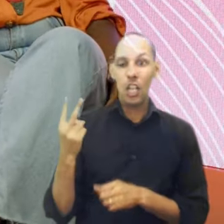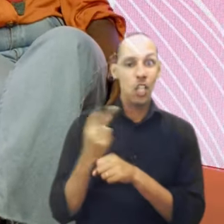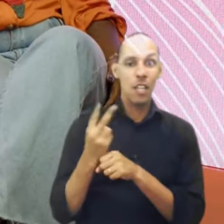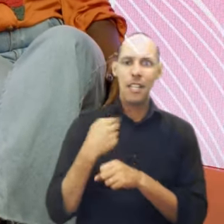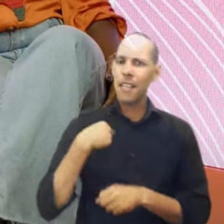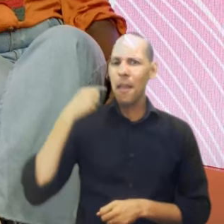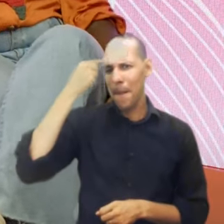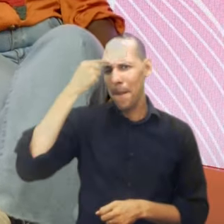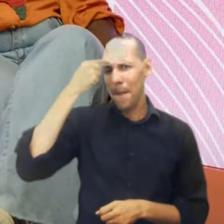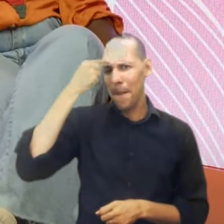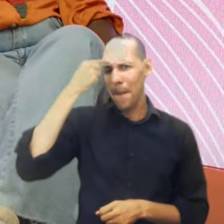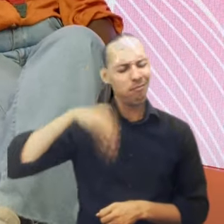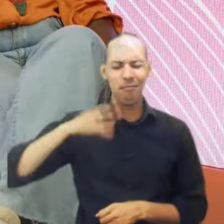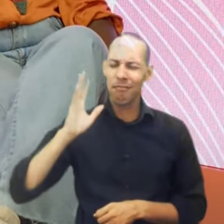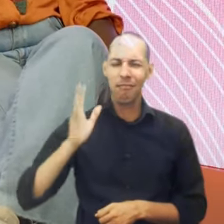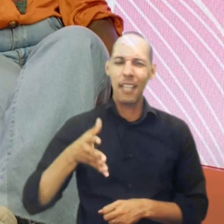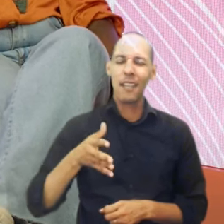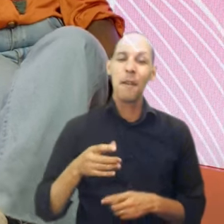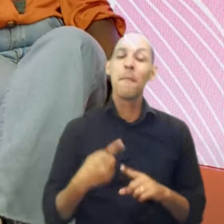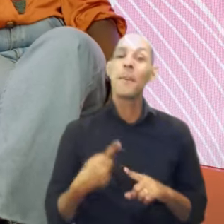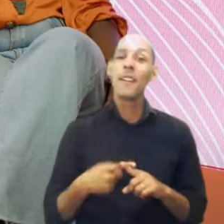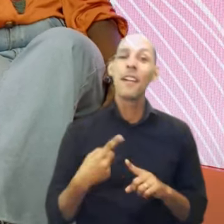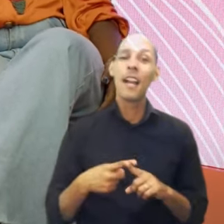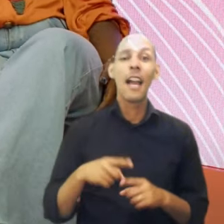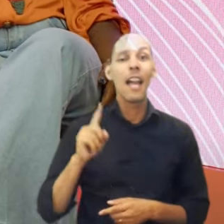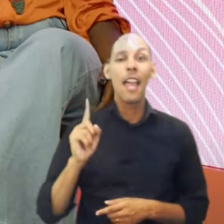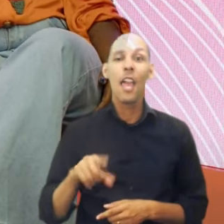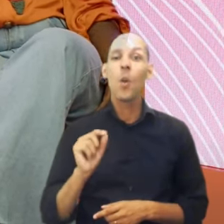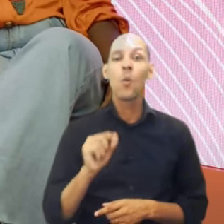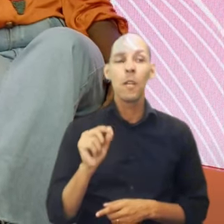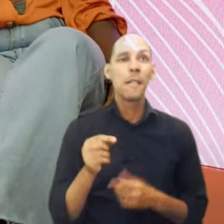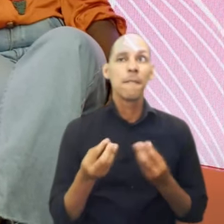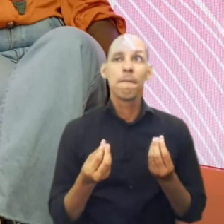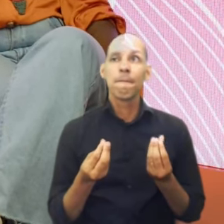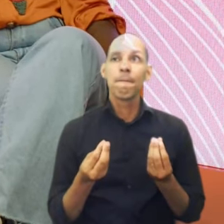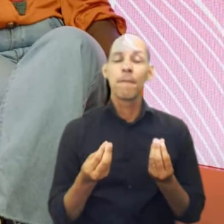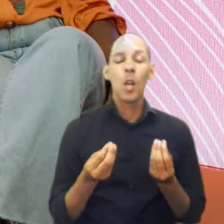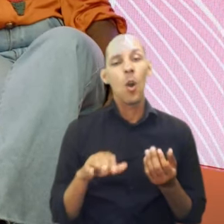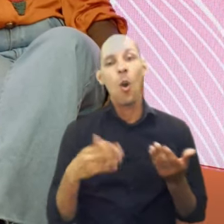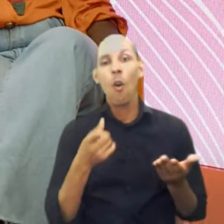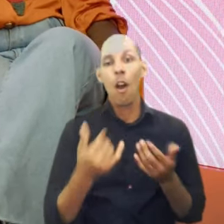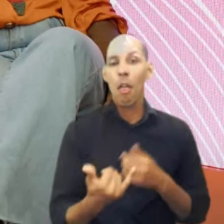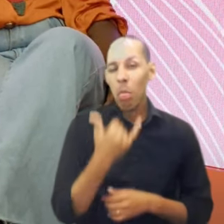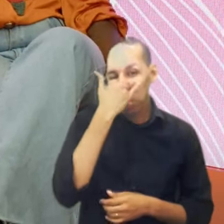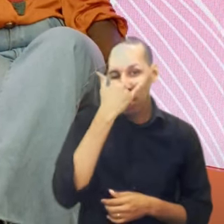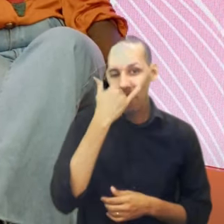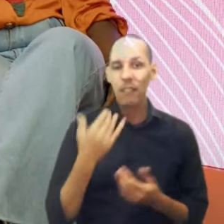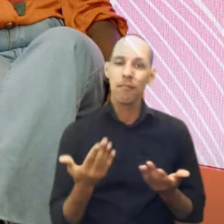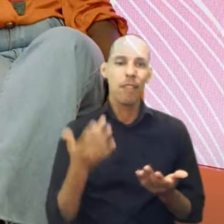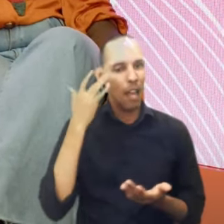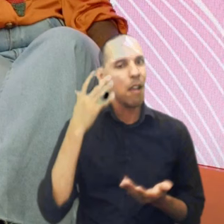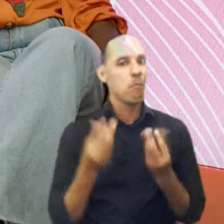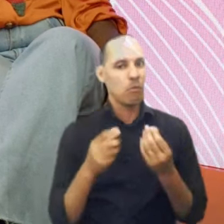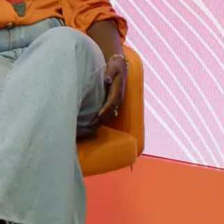pensei também muitas vezes em desistir. Quem nunca? Porque é aquela coisa, você se ou você se boicota, que eu acho que também